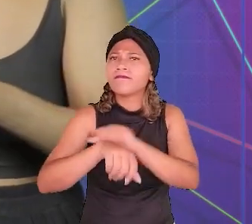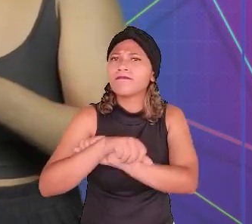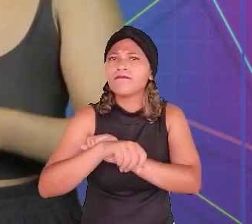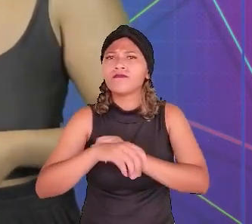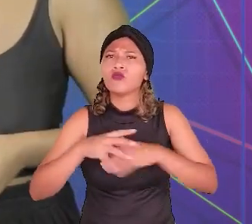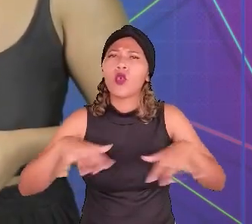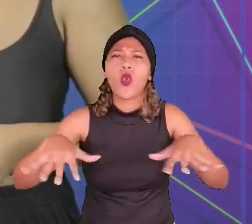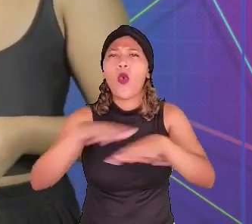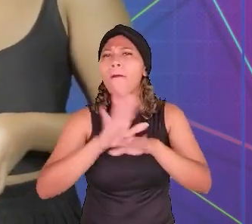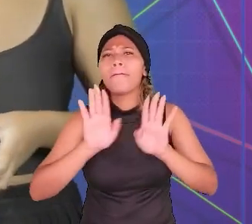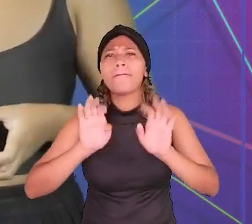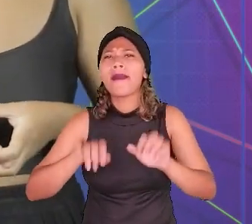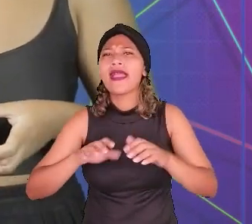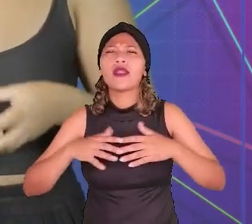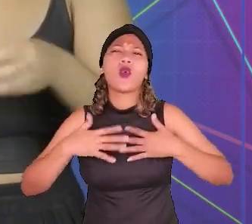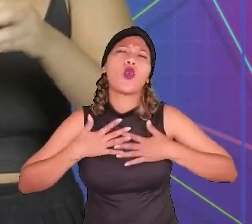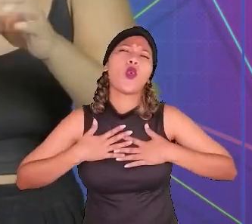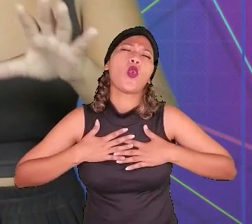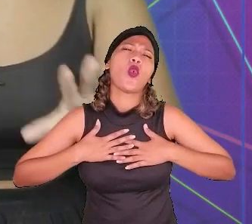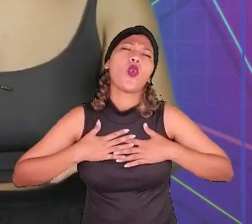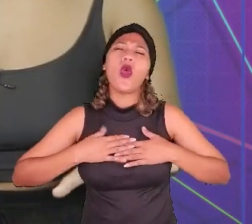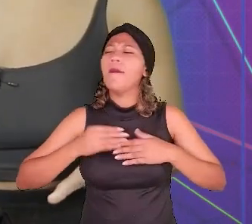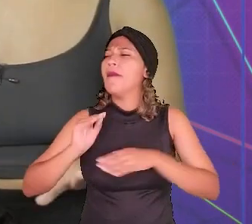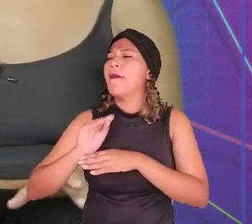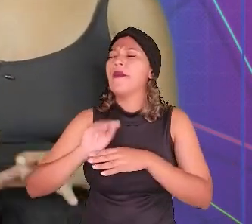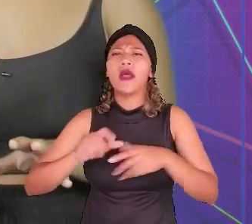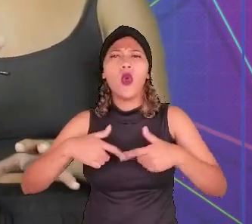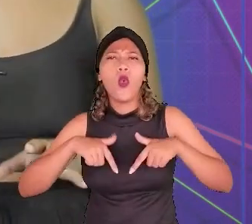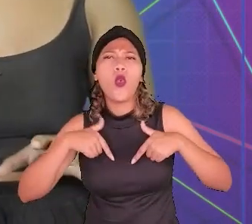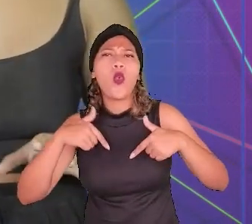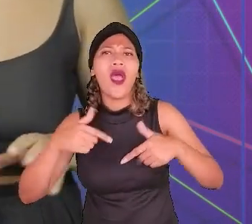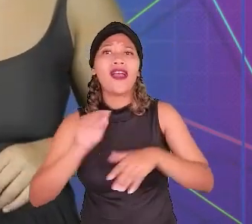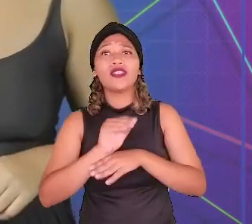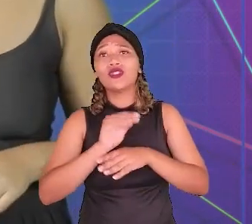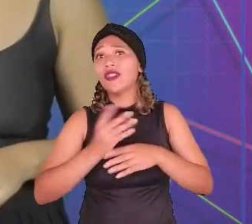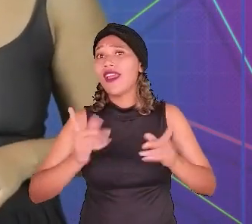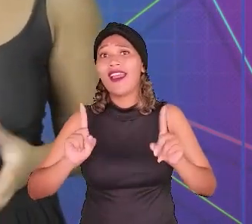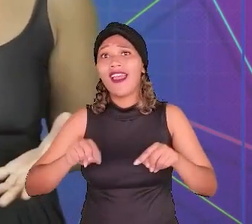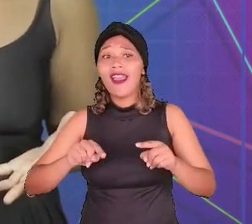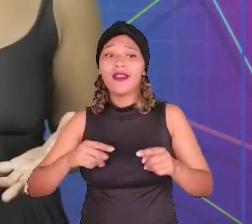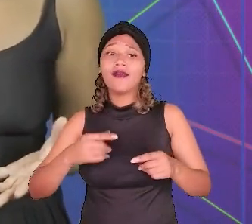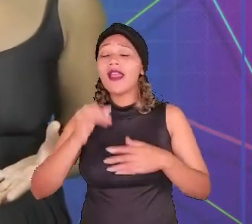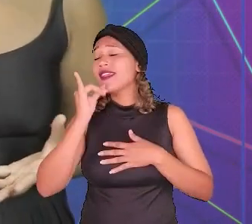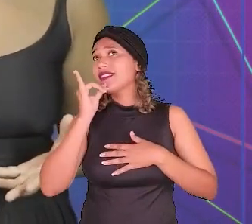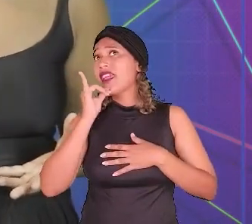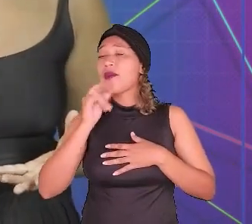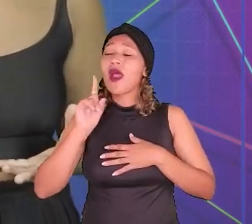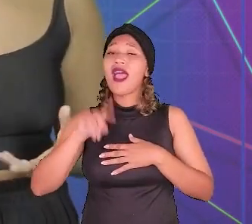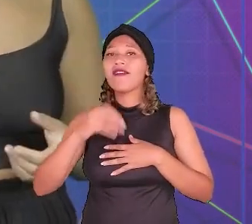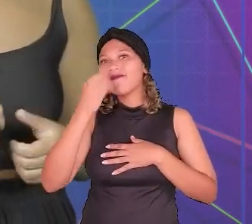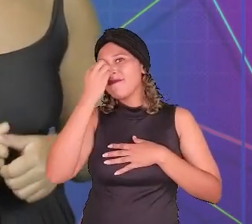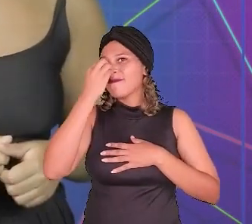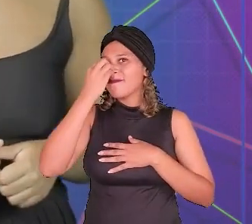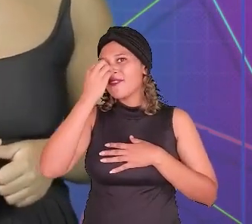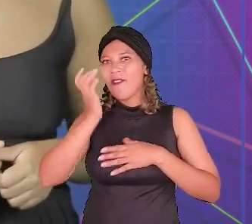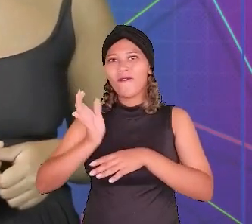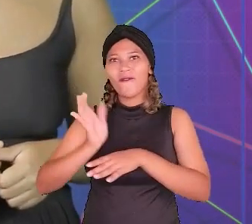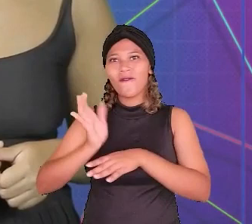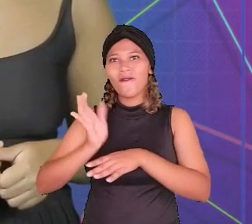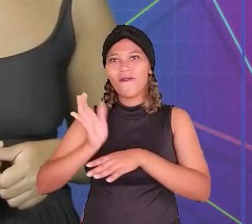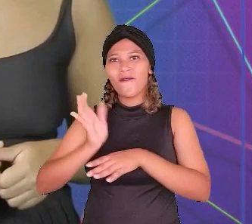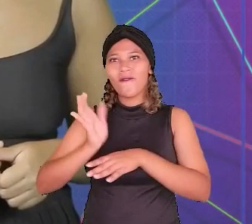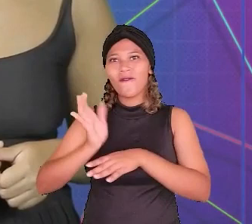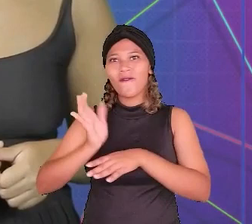todos estejam bem. Costumam ser muito prestativos e ajudar quem precisa. Exemplo pode ser o Pat Adams. Imagem de